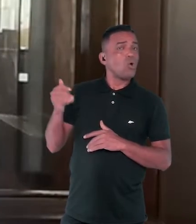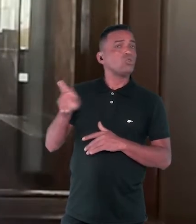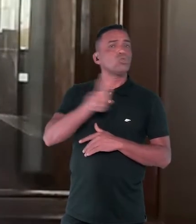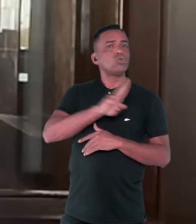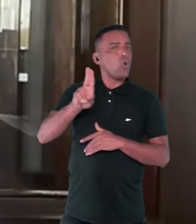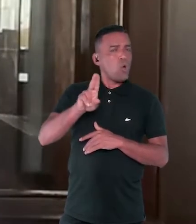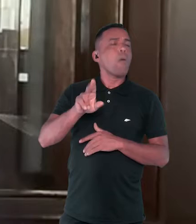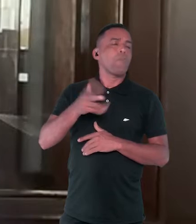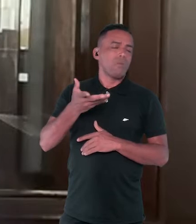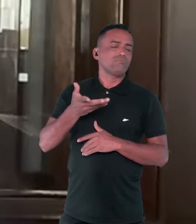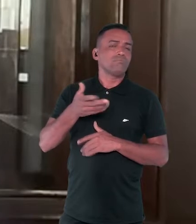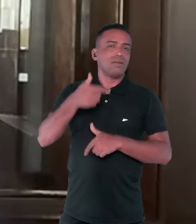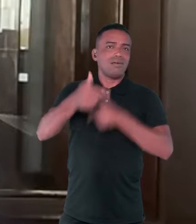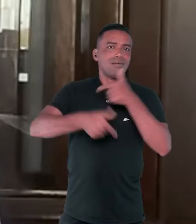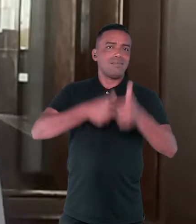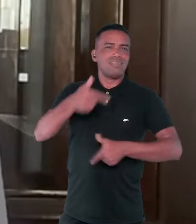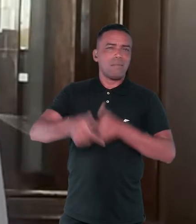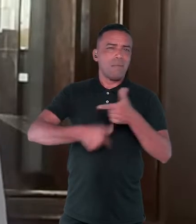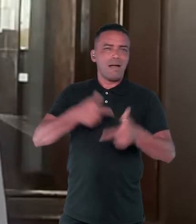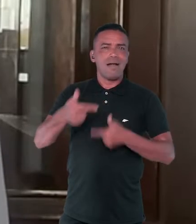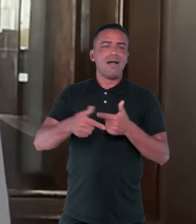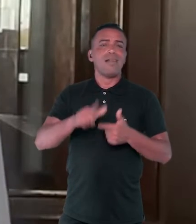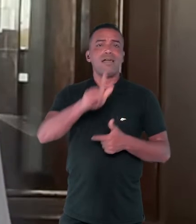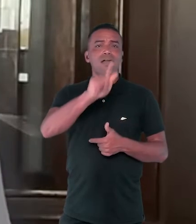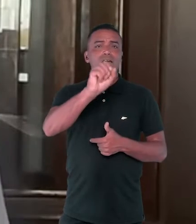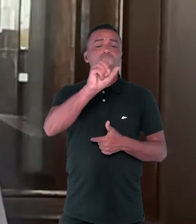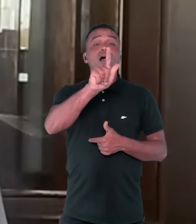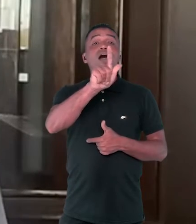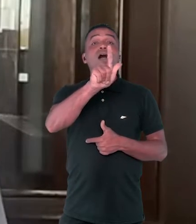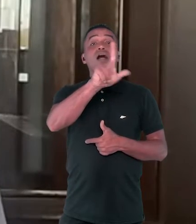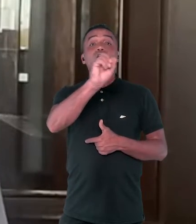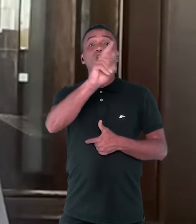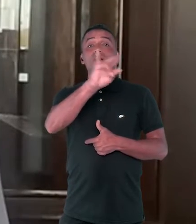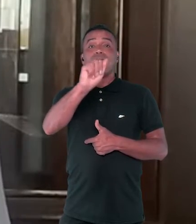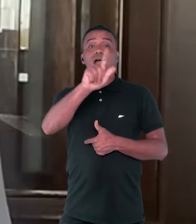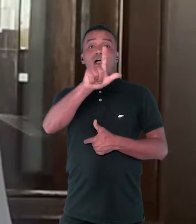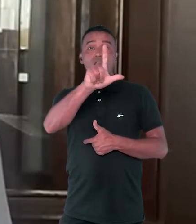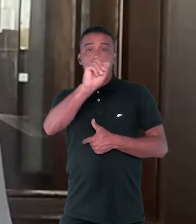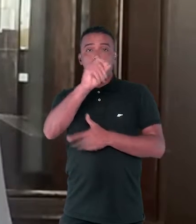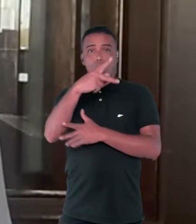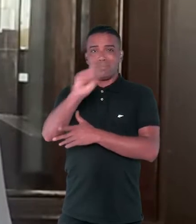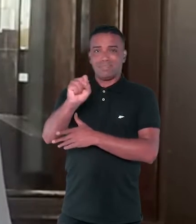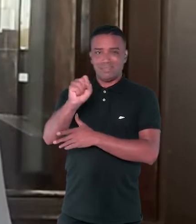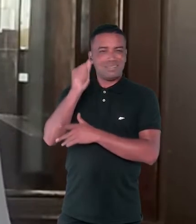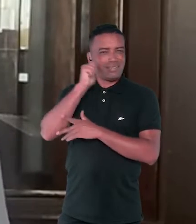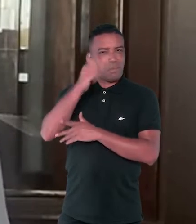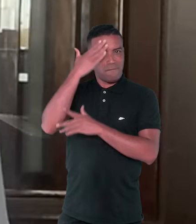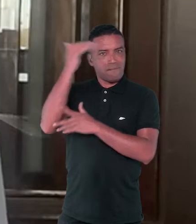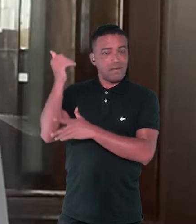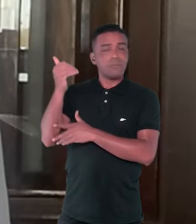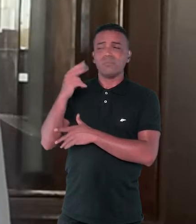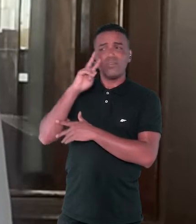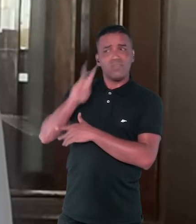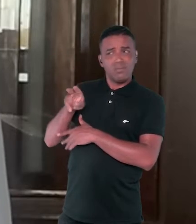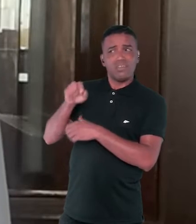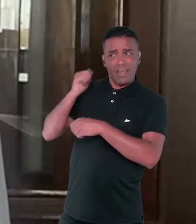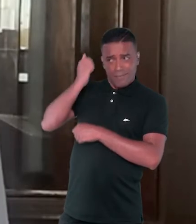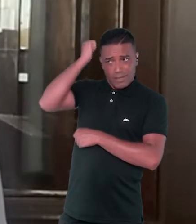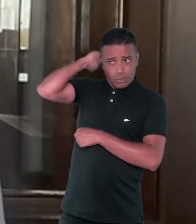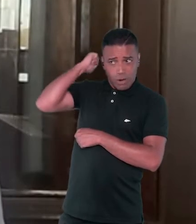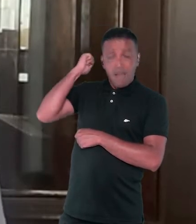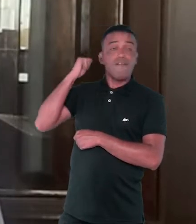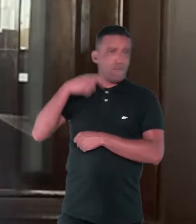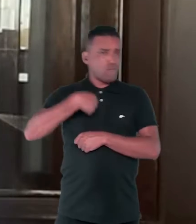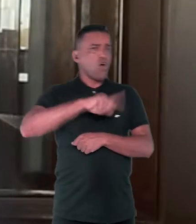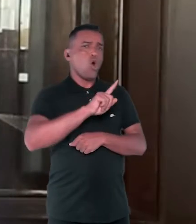tal, trabalhou muito tempo com a Glória Lopes, e eu te observando agora, você vai fazer vestibular, né?